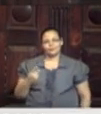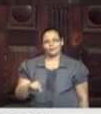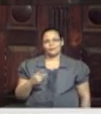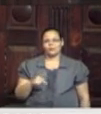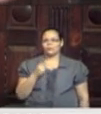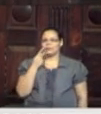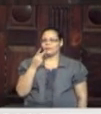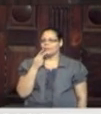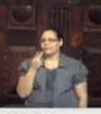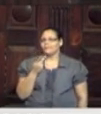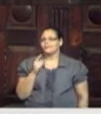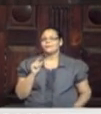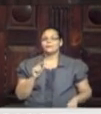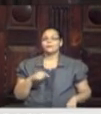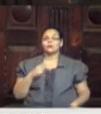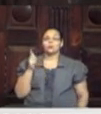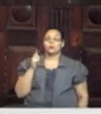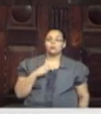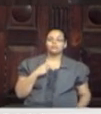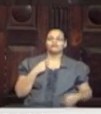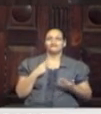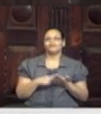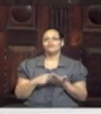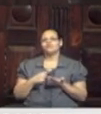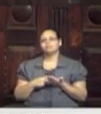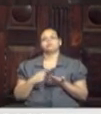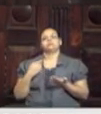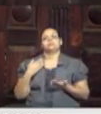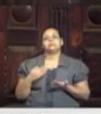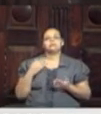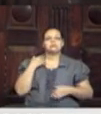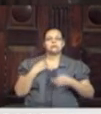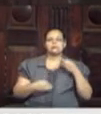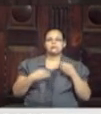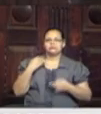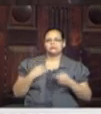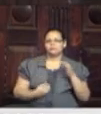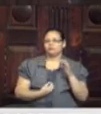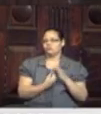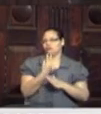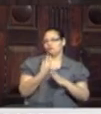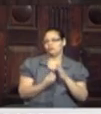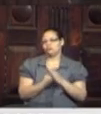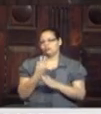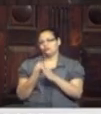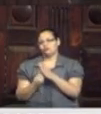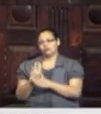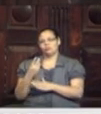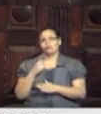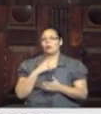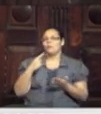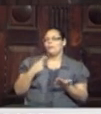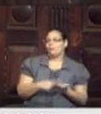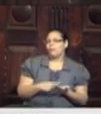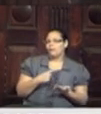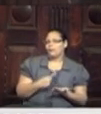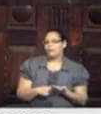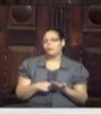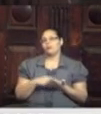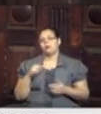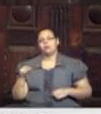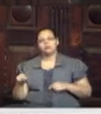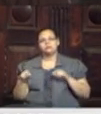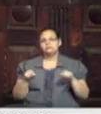Falam tanto, né, em conciliação, tribunais que vão sendo criados aí para que haja um acordo, acordo